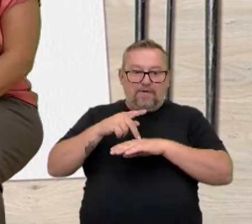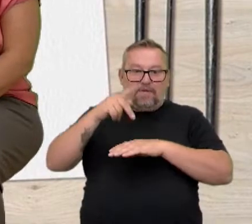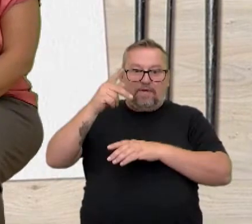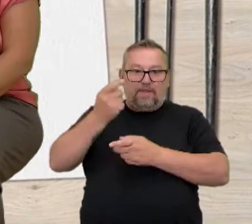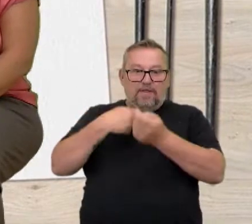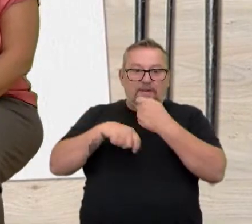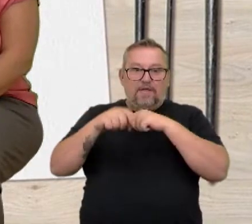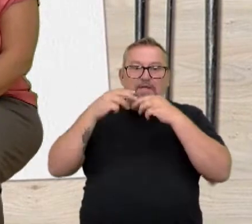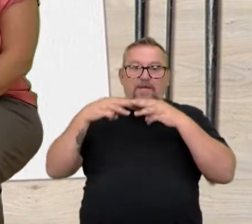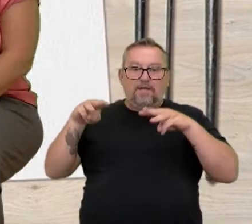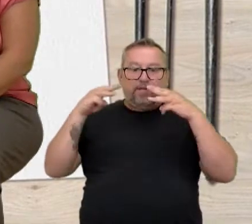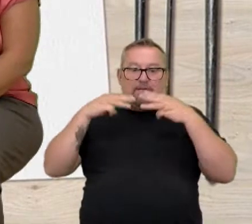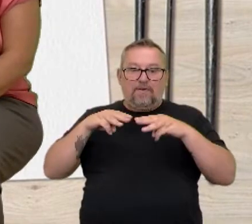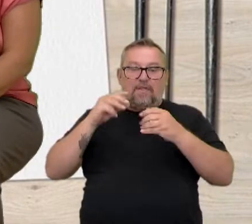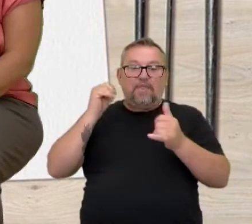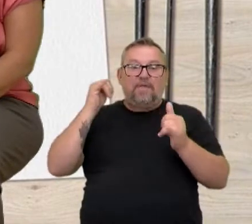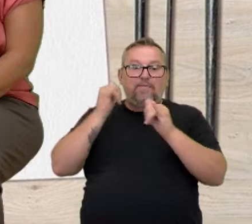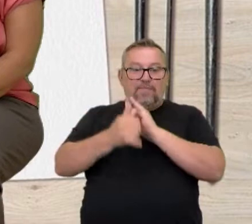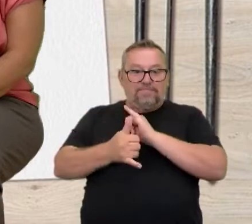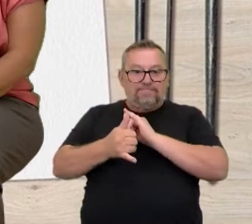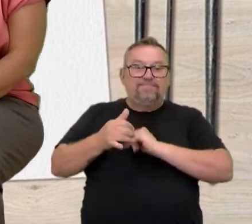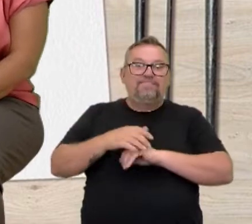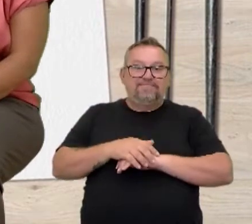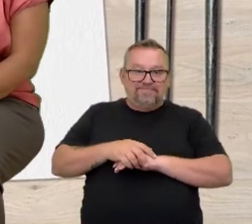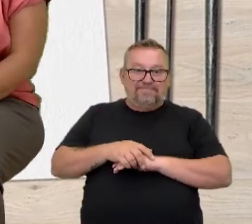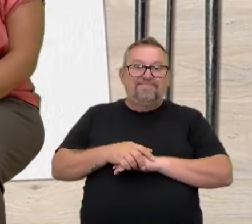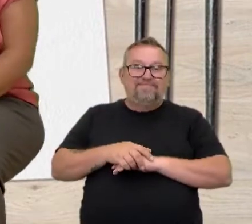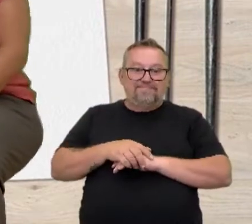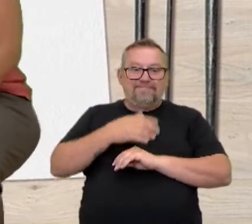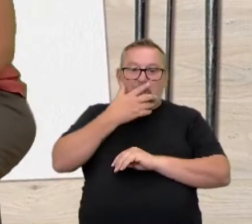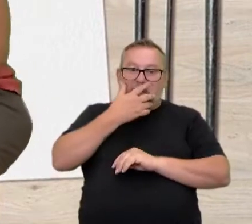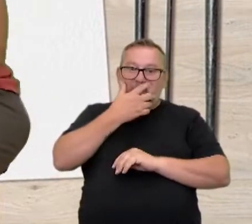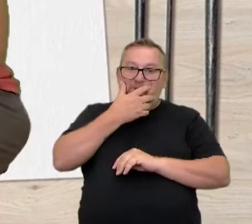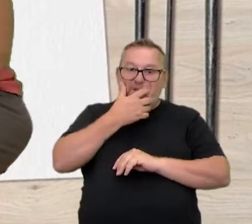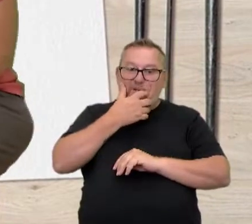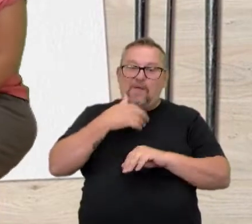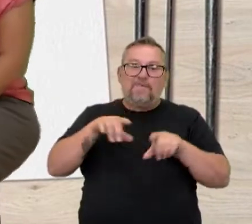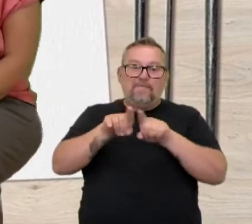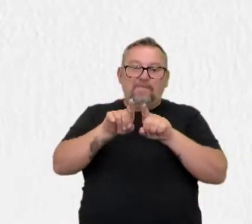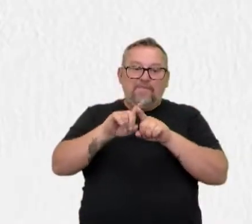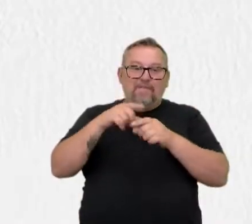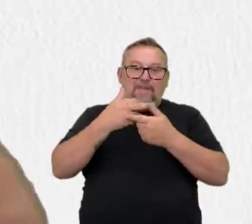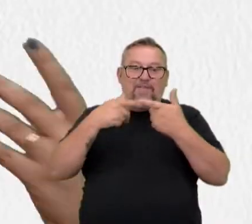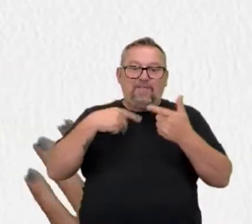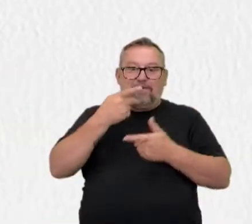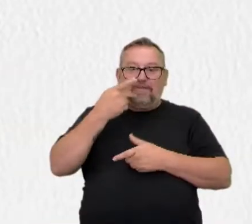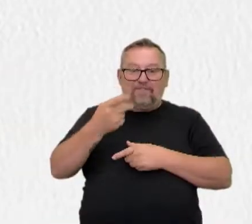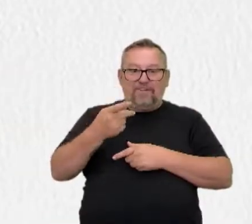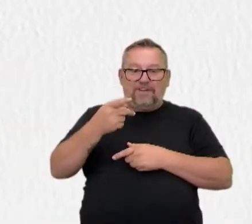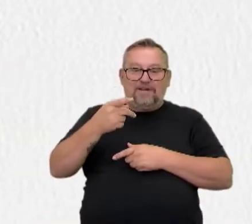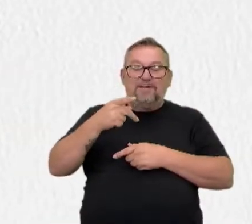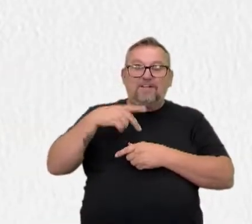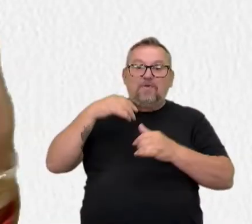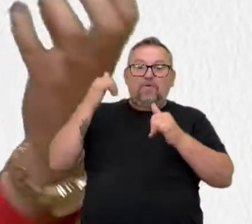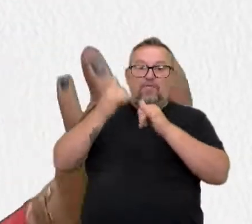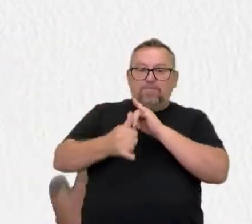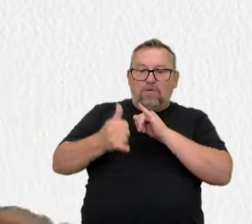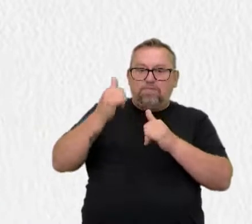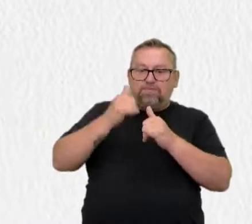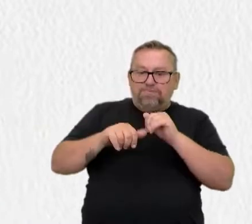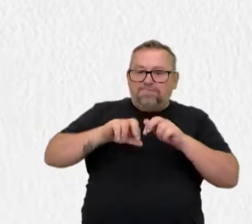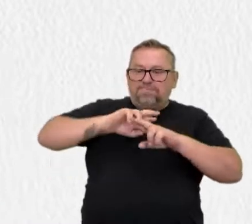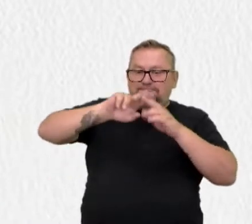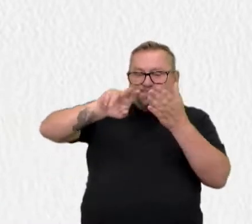administração e marketing desportivo. Olha, então não tem sabia. algumas coisas que a gente fala ali no meio desportivo, nos esportes,